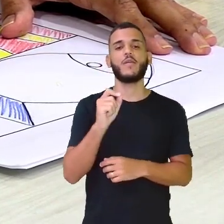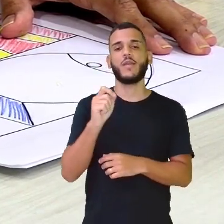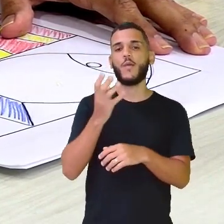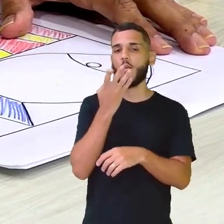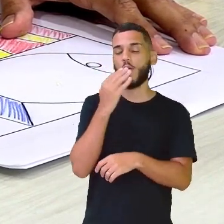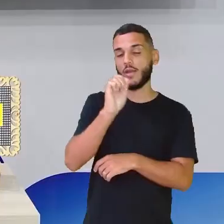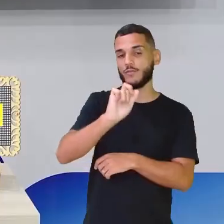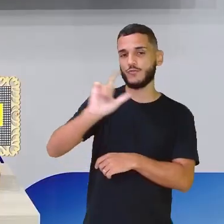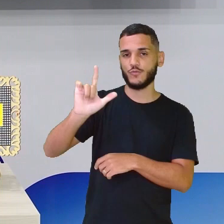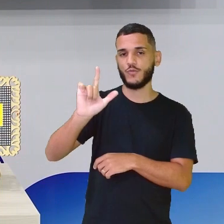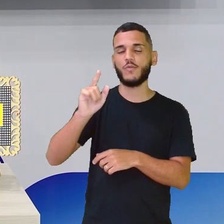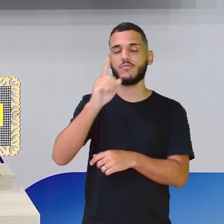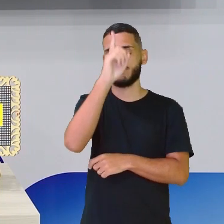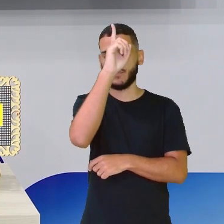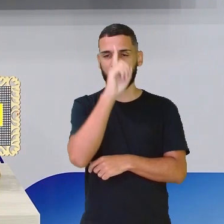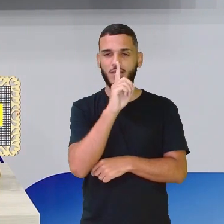e fez o peixinho amarelo.